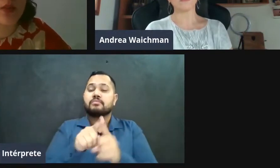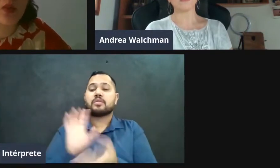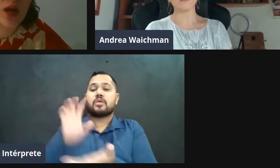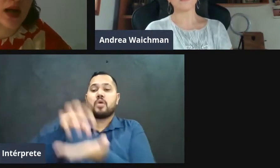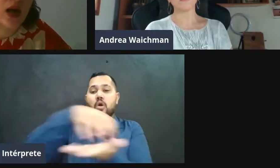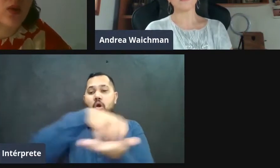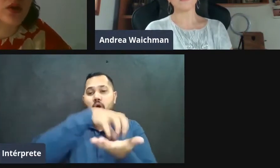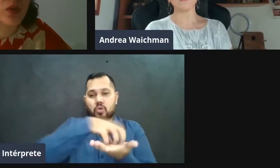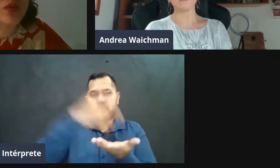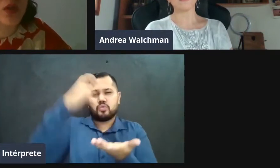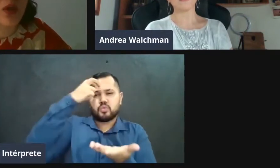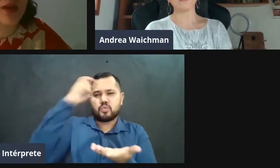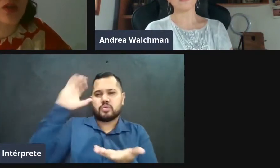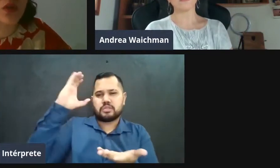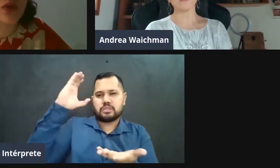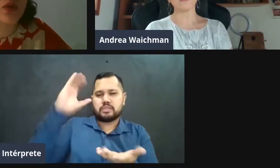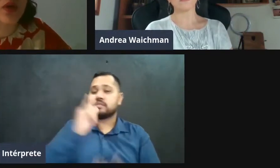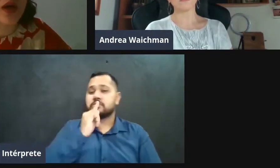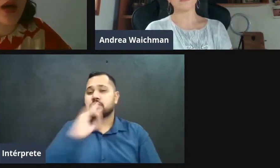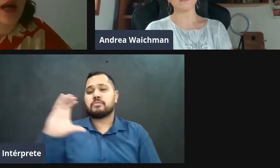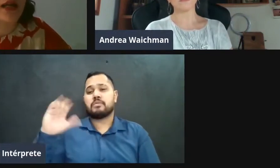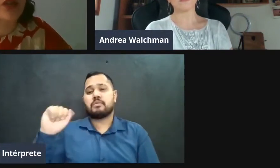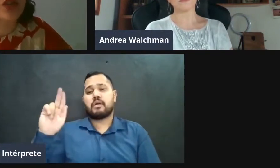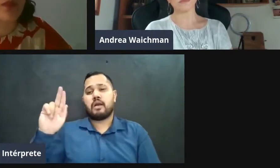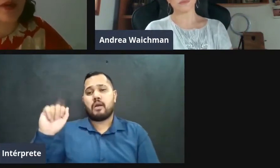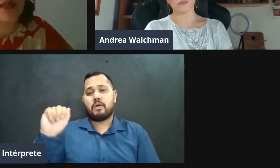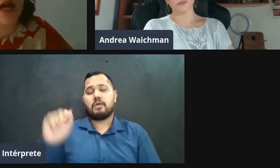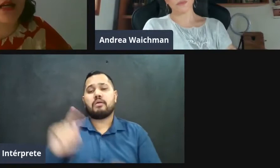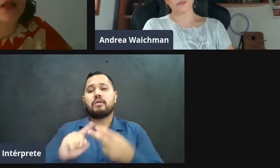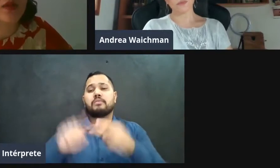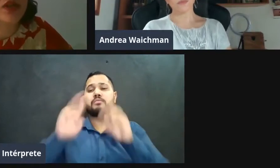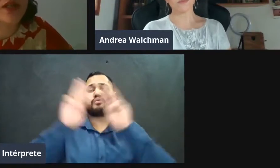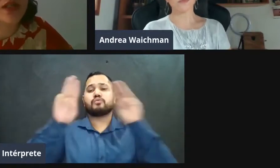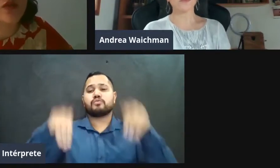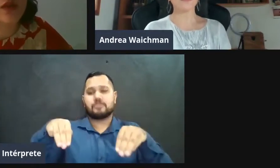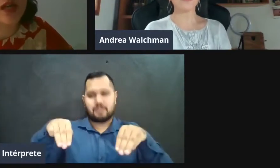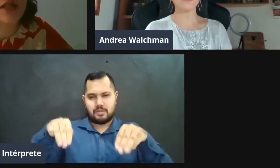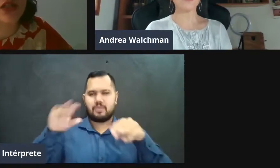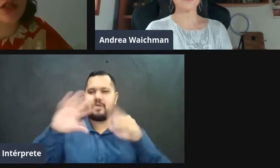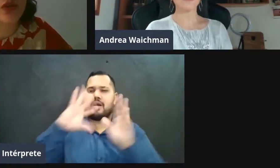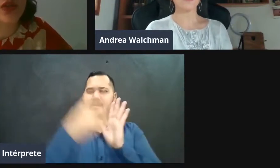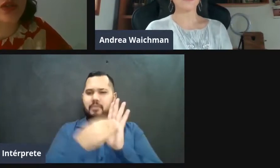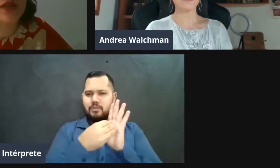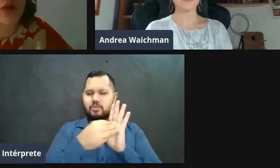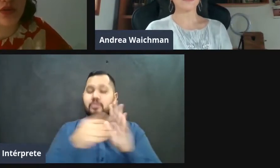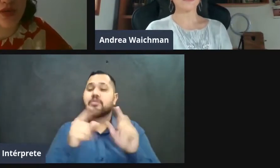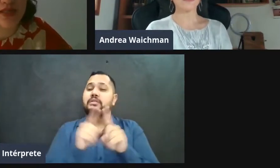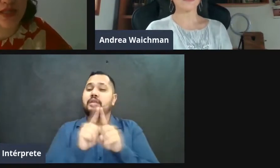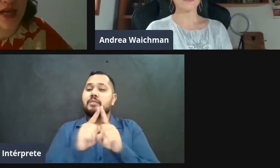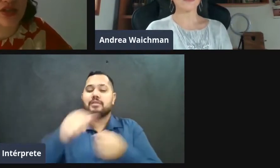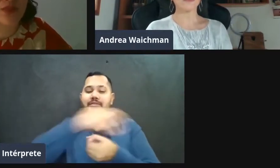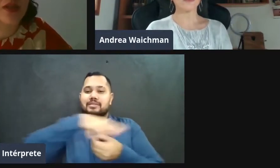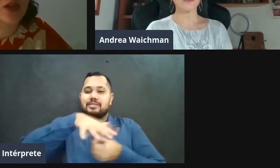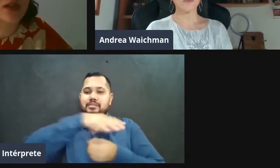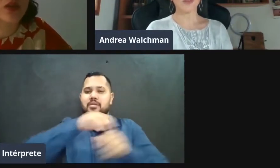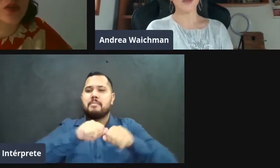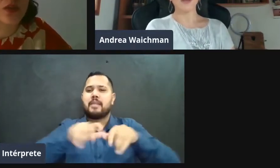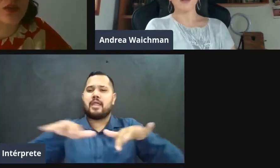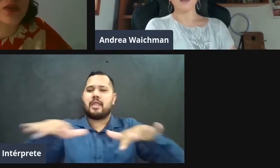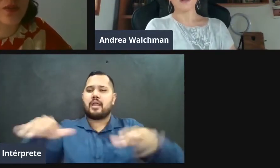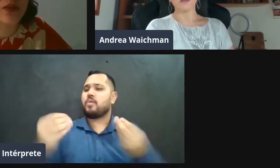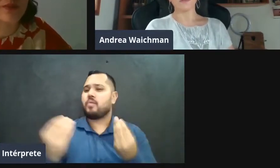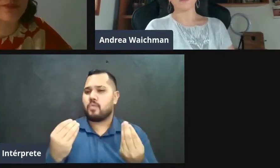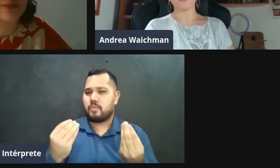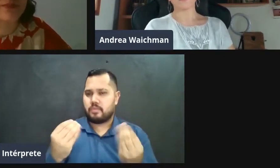como, por exemplo, o CAUA e o Museu Amazônico, além de pensar em expandir as atividades extensionistas da universidade. A senhora